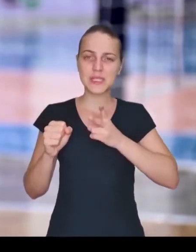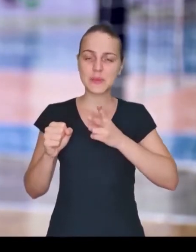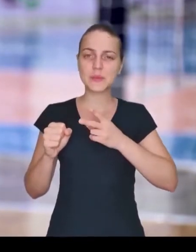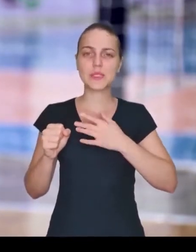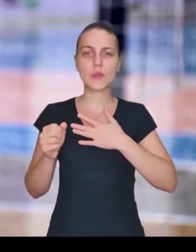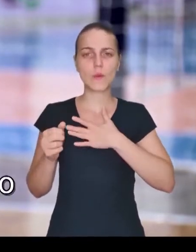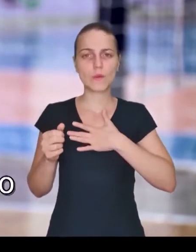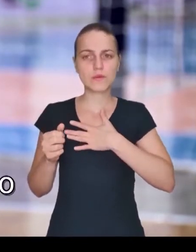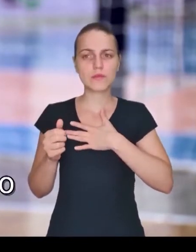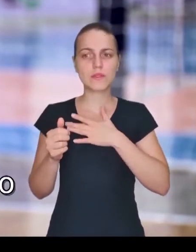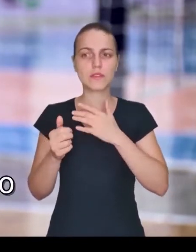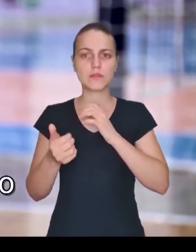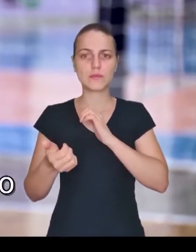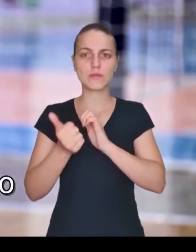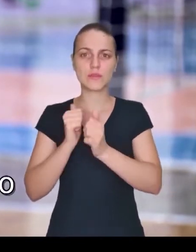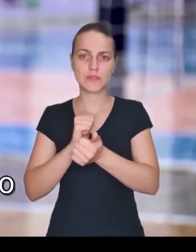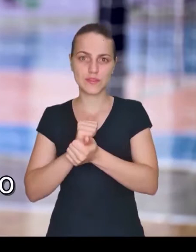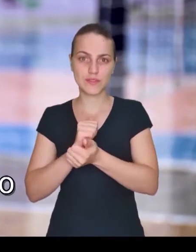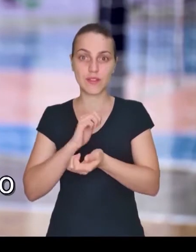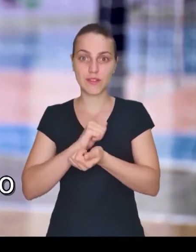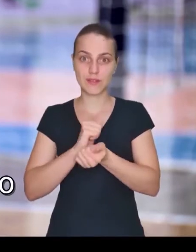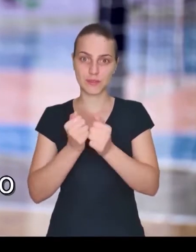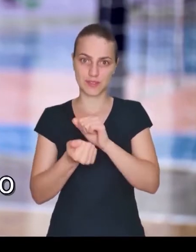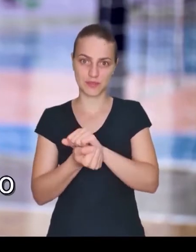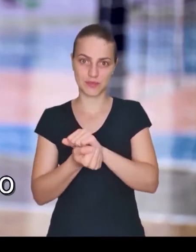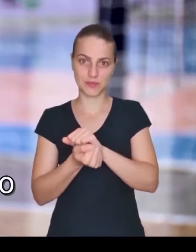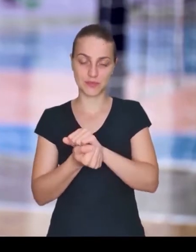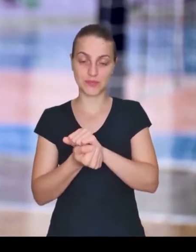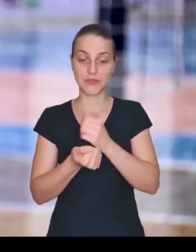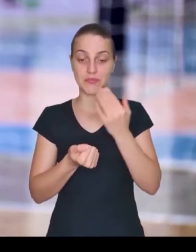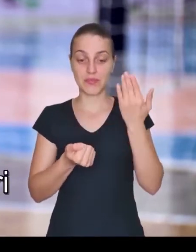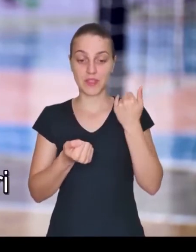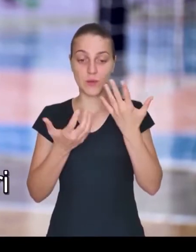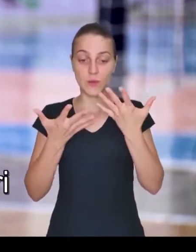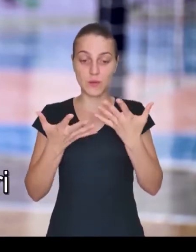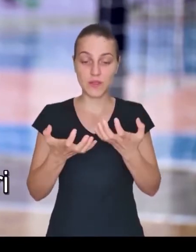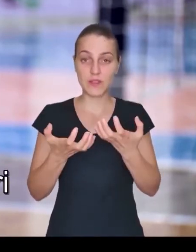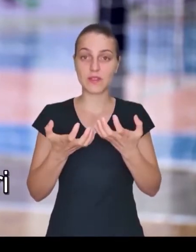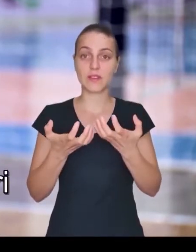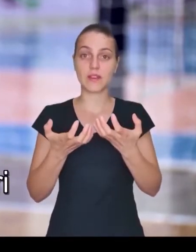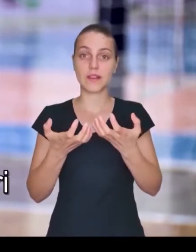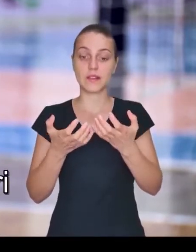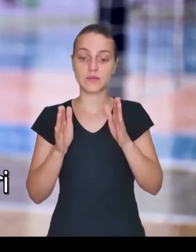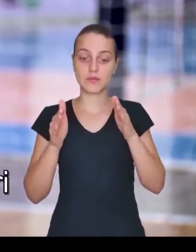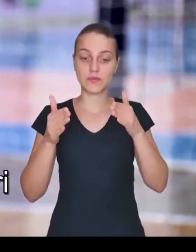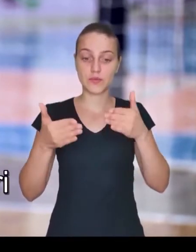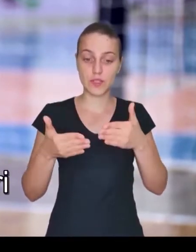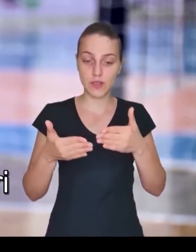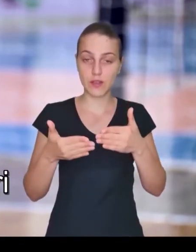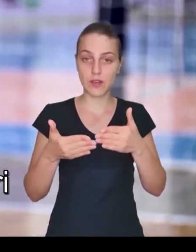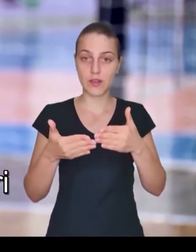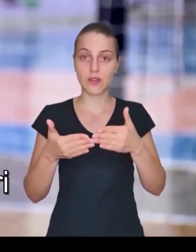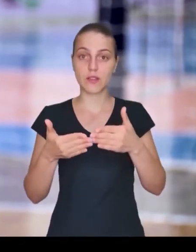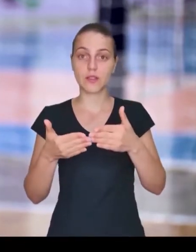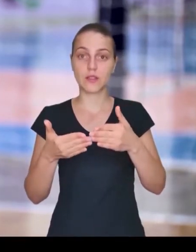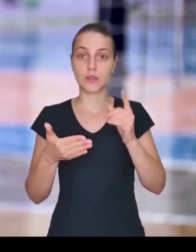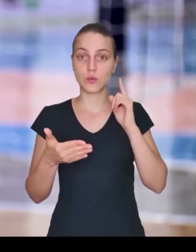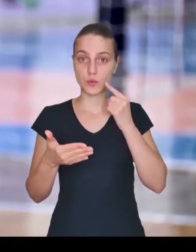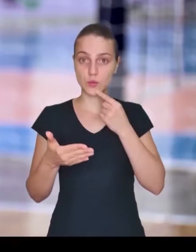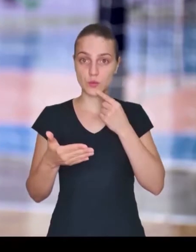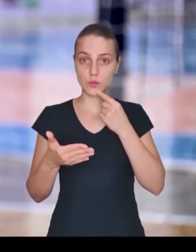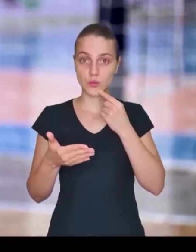né? Queria partir para essa questão surdo-mudo, porém em 2014, quando eu sofri um acidente de motocicleta,